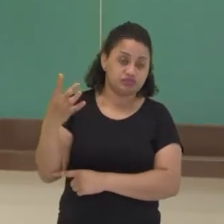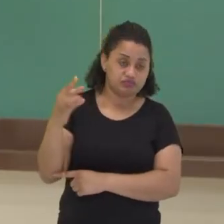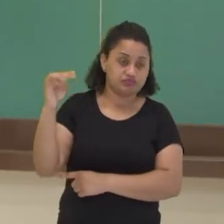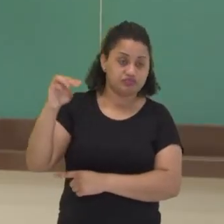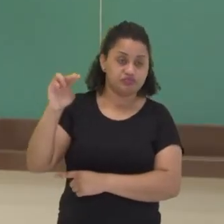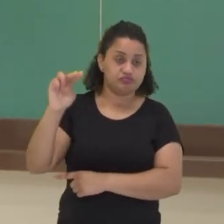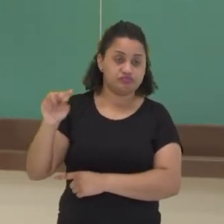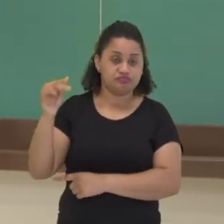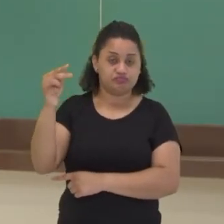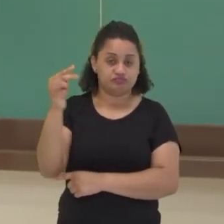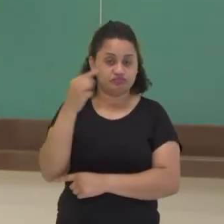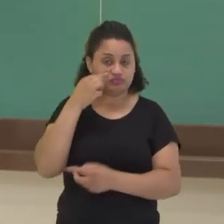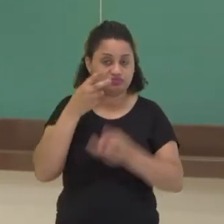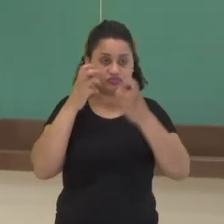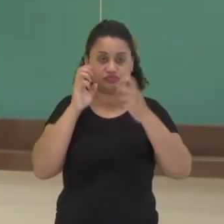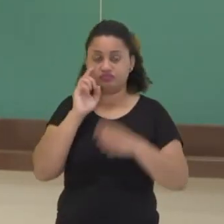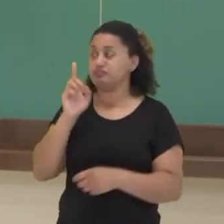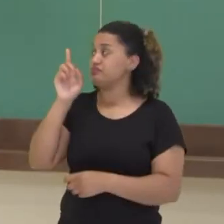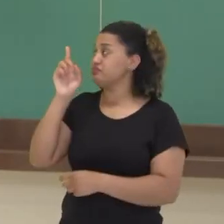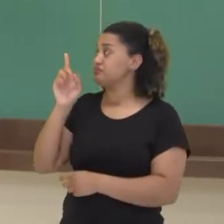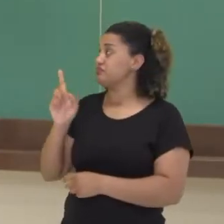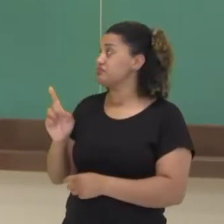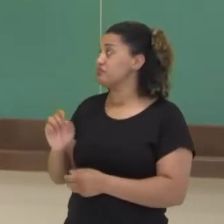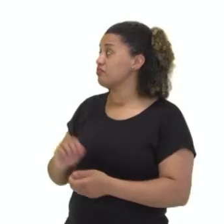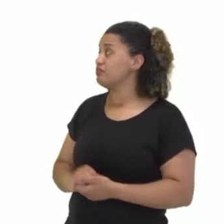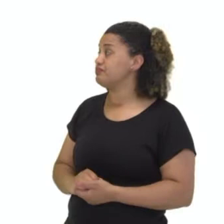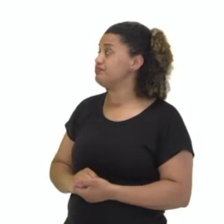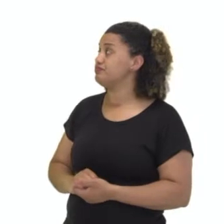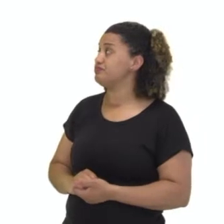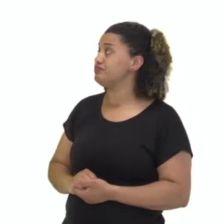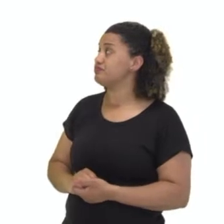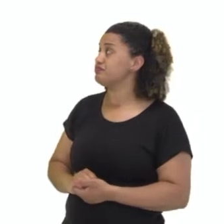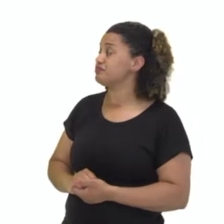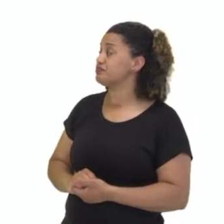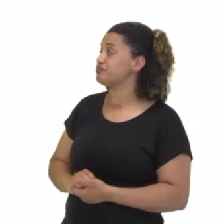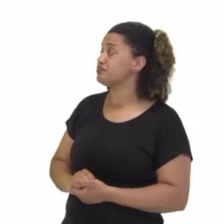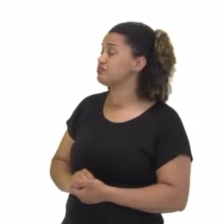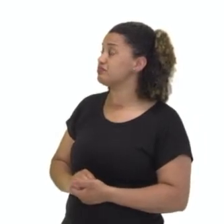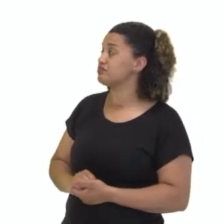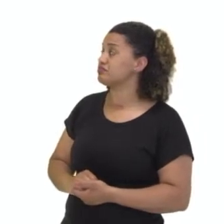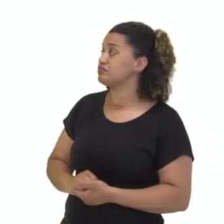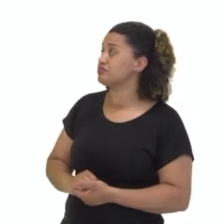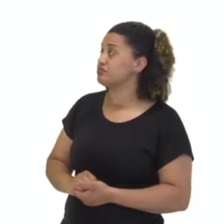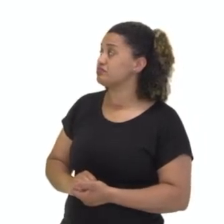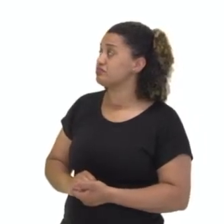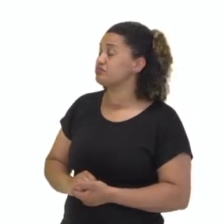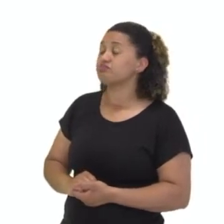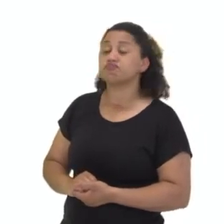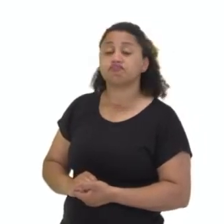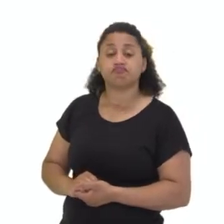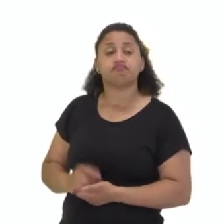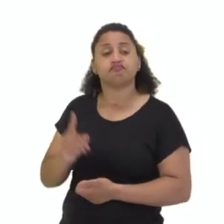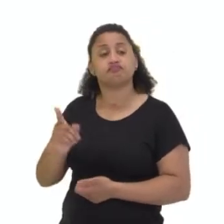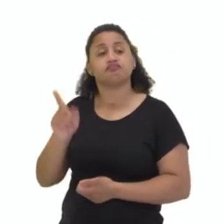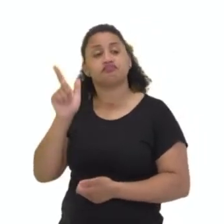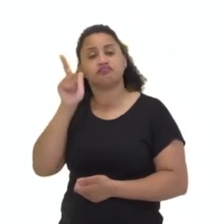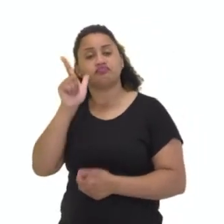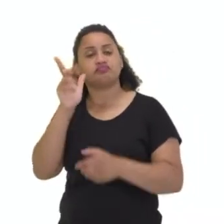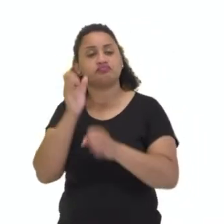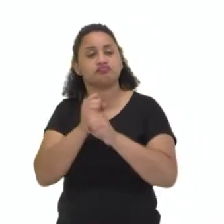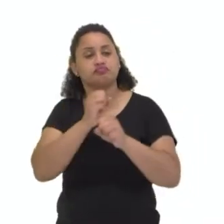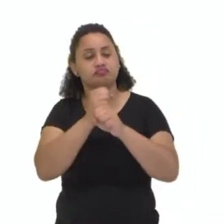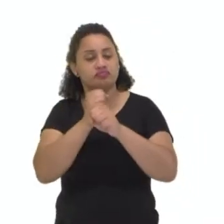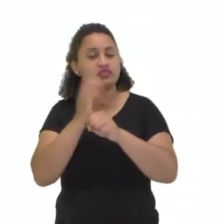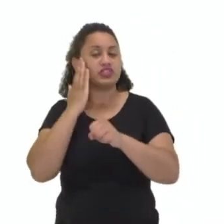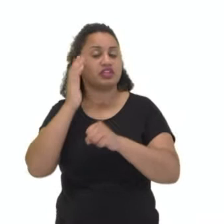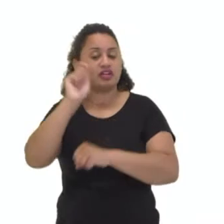14,13 metros quadrados, tá? Então, assim é que calcula-se a área de um setor circular.